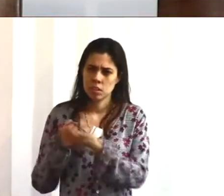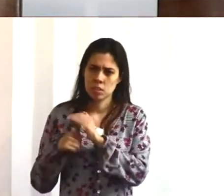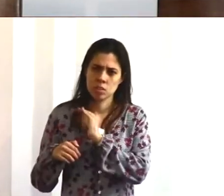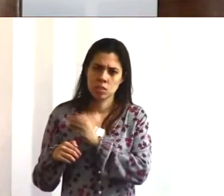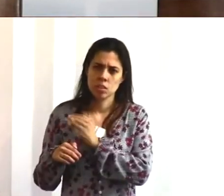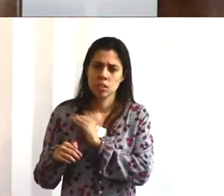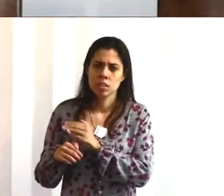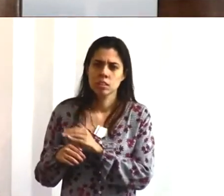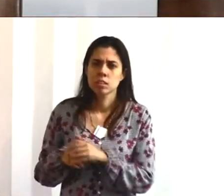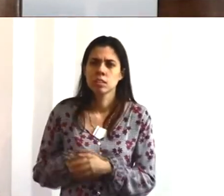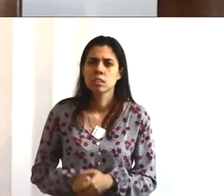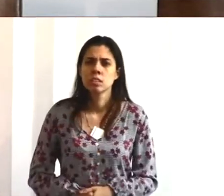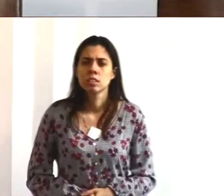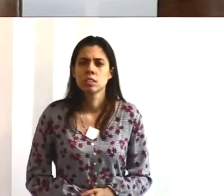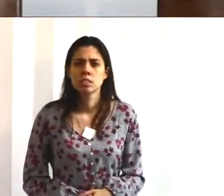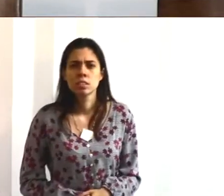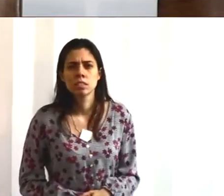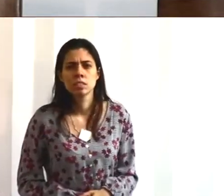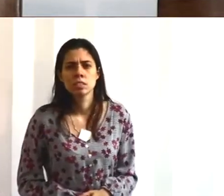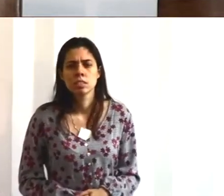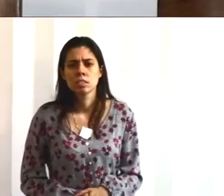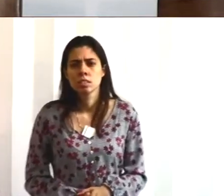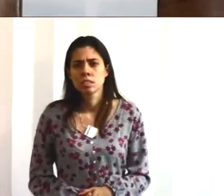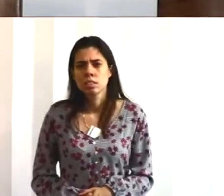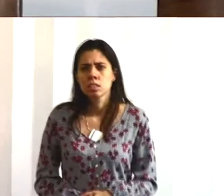Mas a Escritura continua a falar para mim e para você.